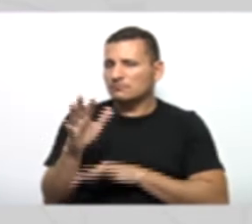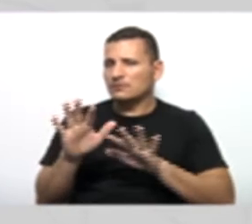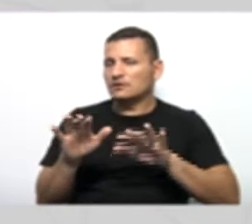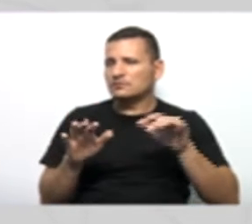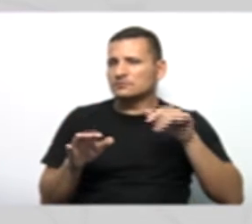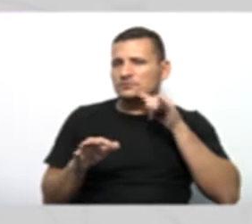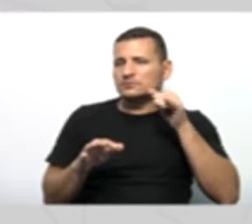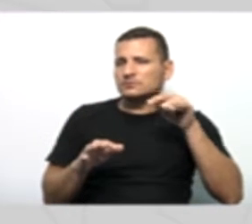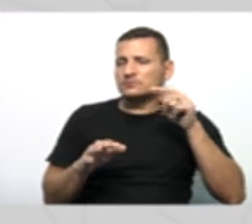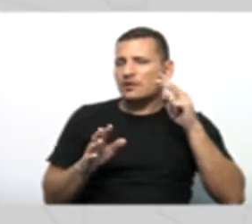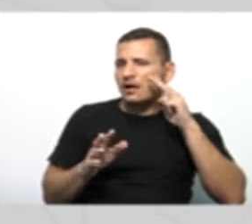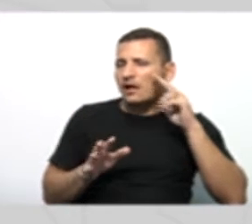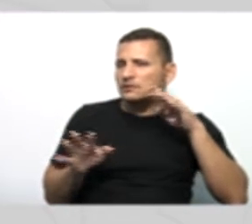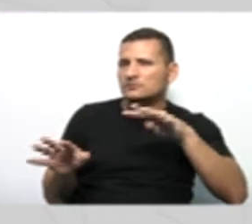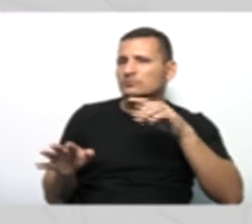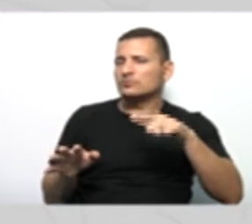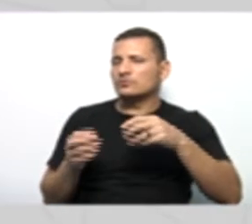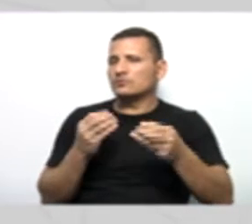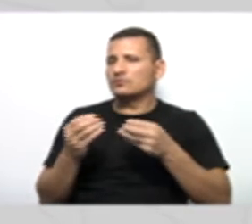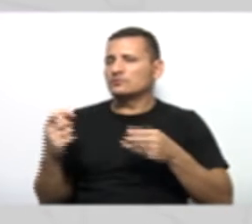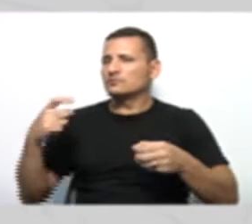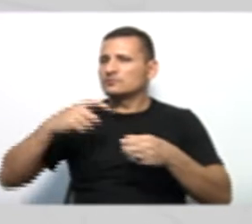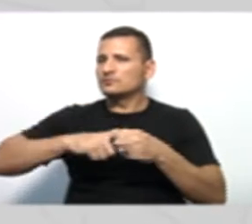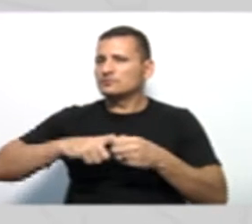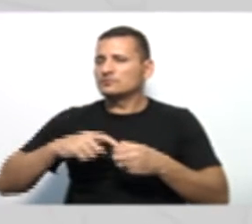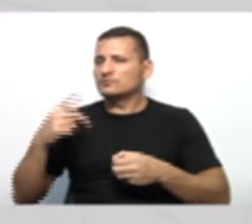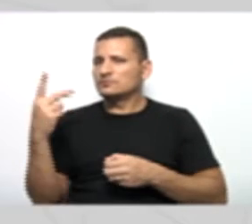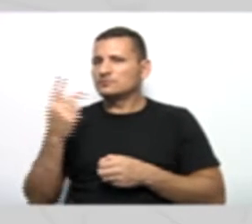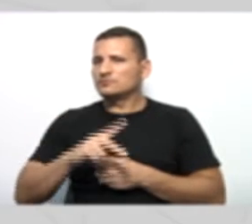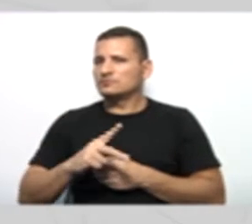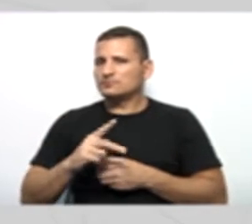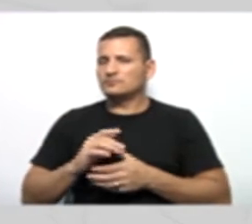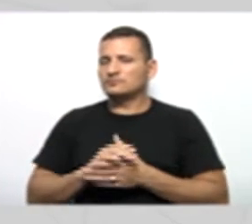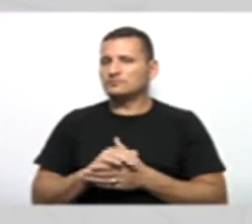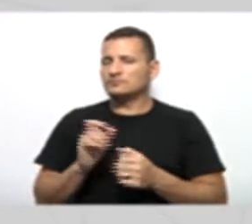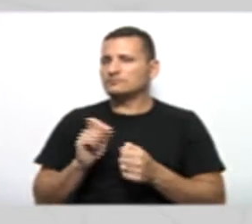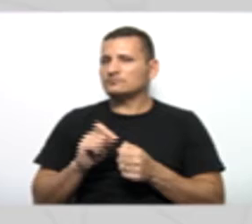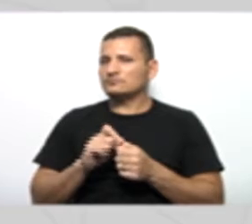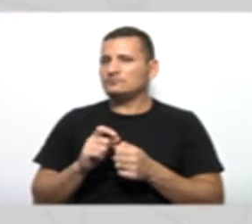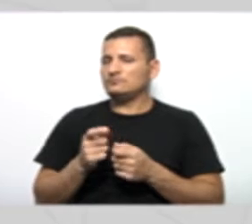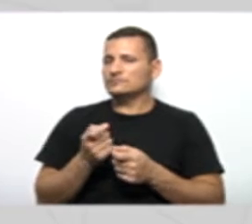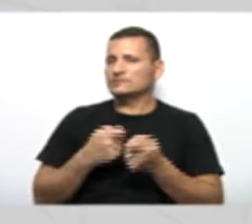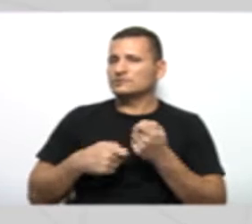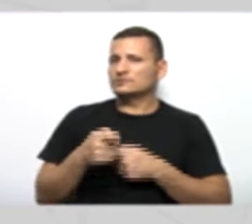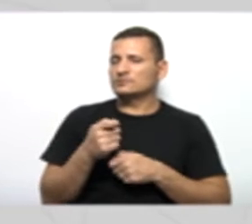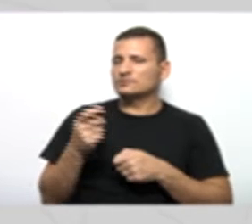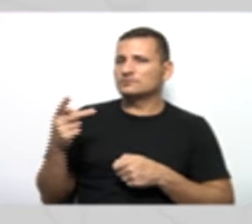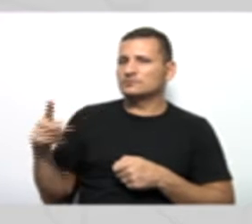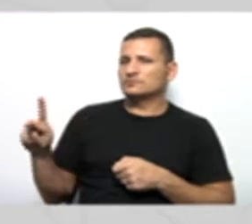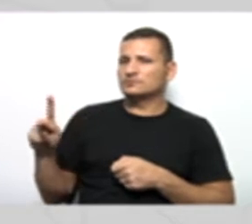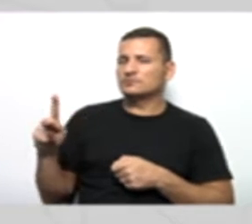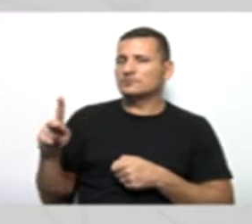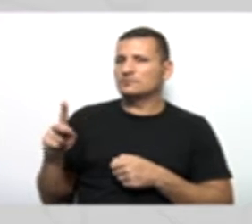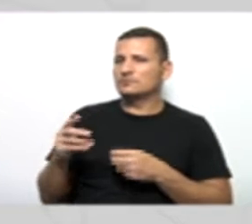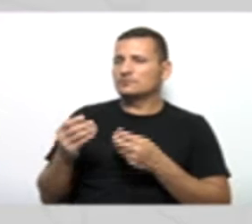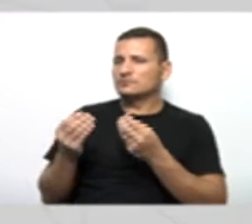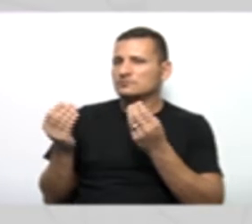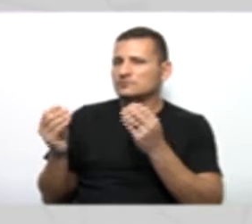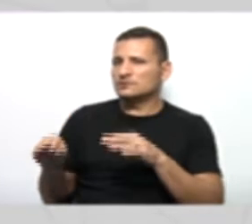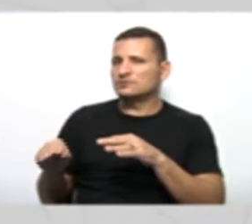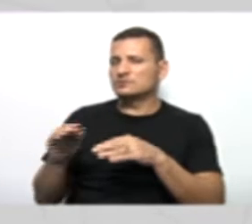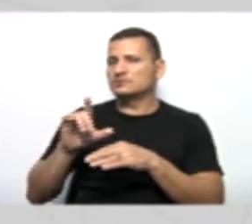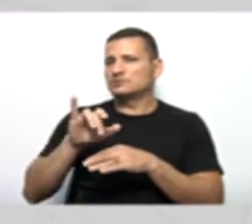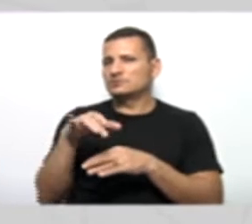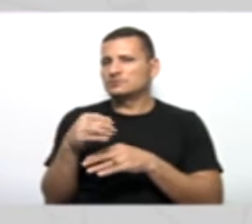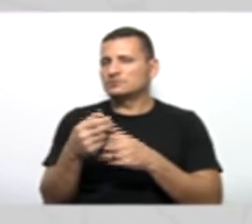como os parceiros, em como os fornecedores dela fazem a gestão dos seus resíduos, como elas fazem essa